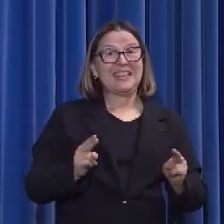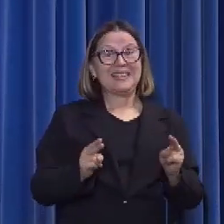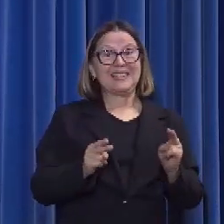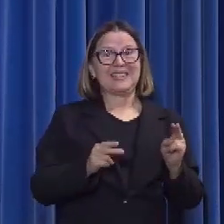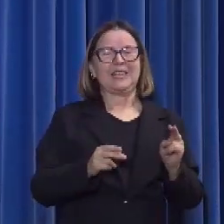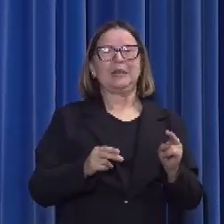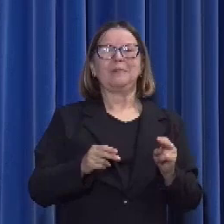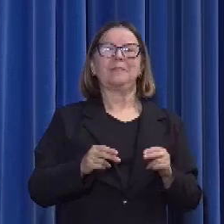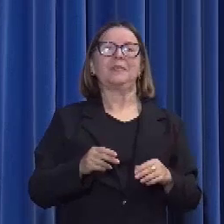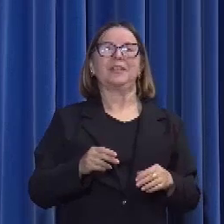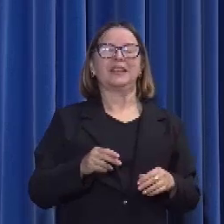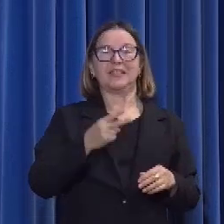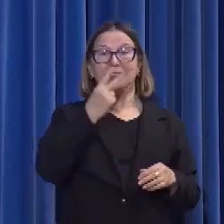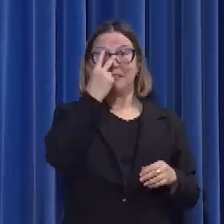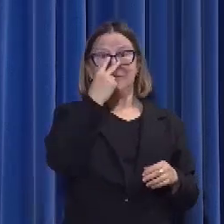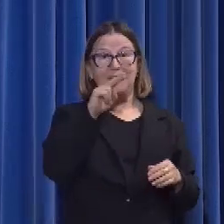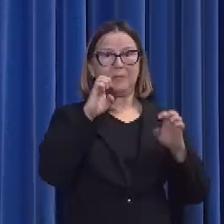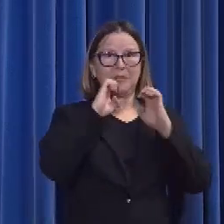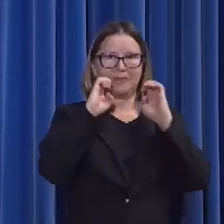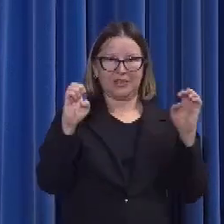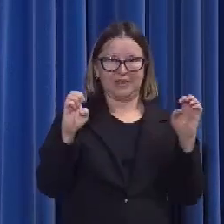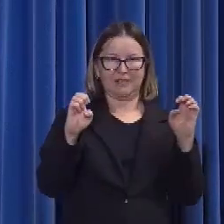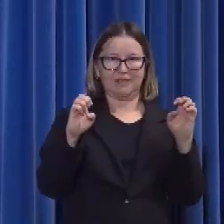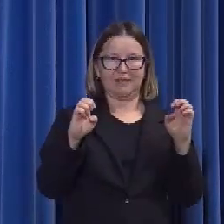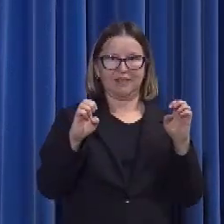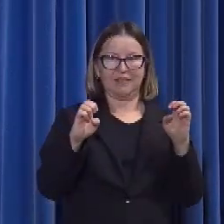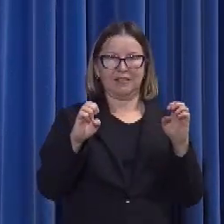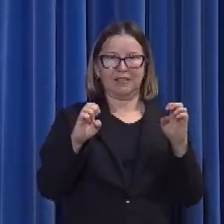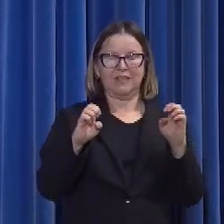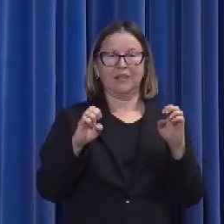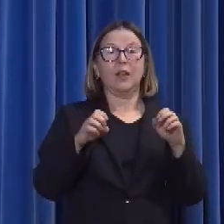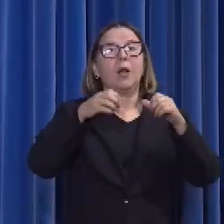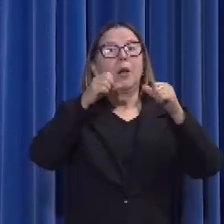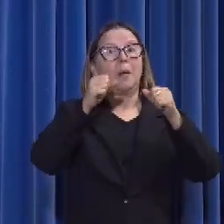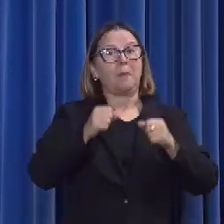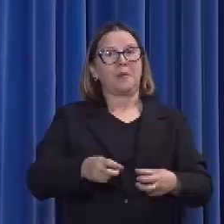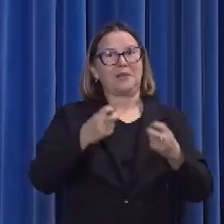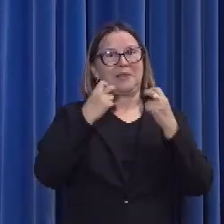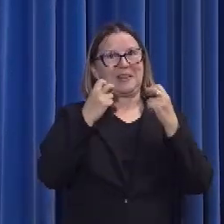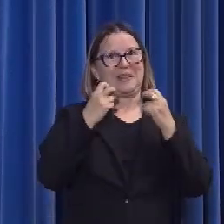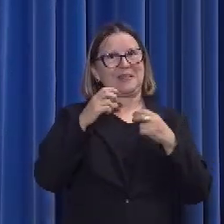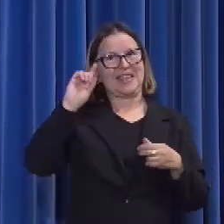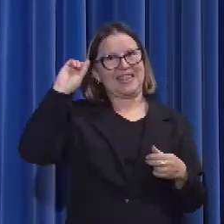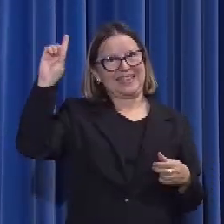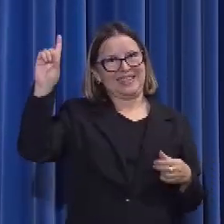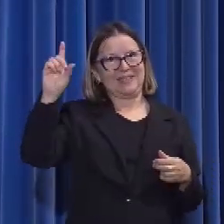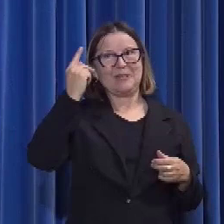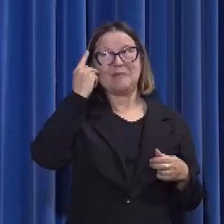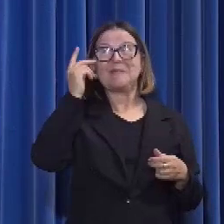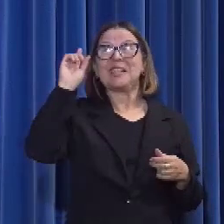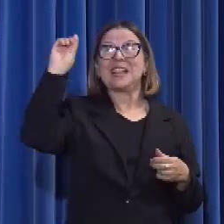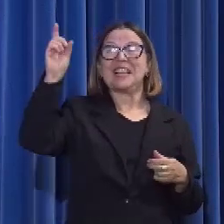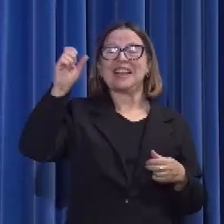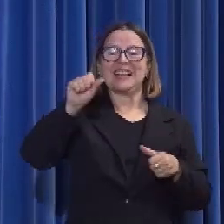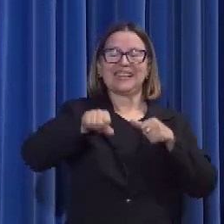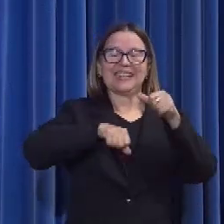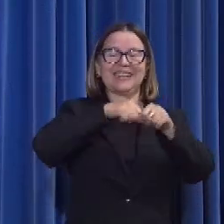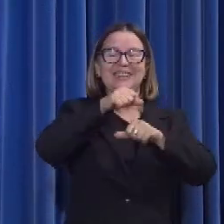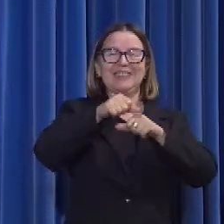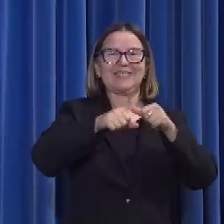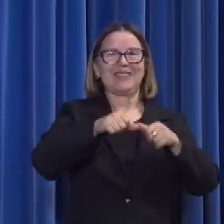a oportunidade de clamar a Deus para que Ele venha operar essa vida em nós.